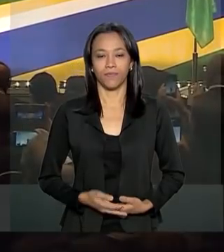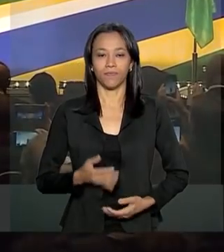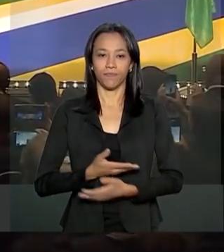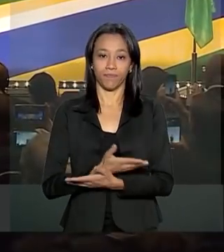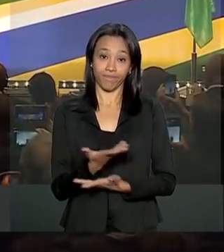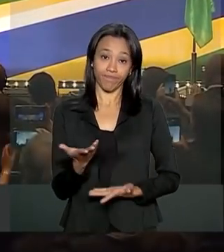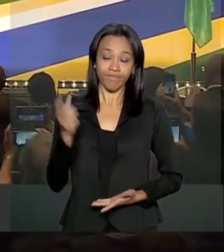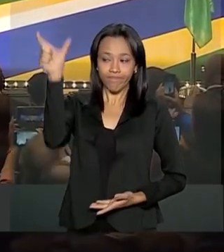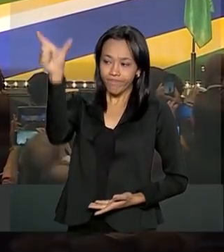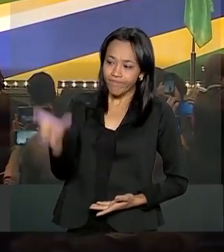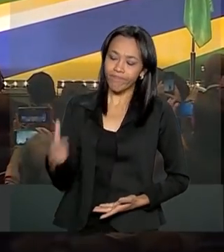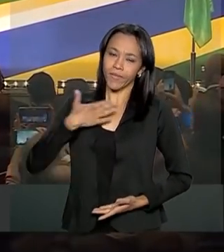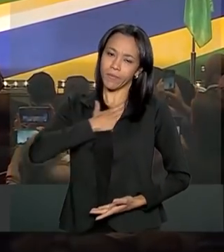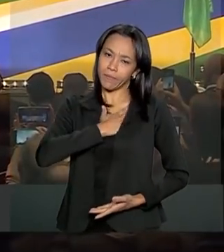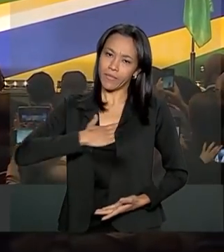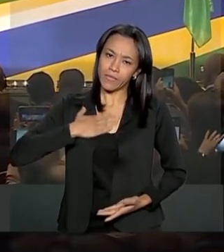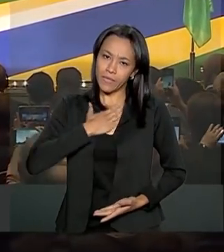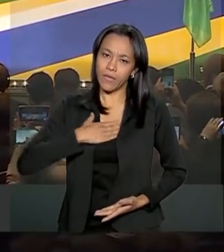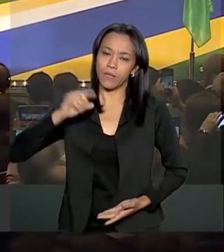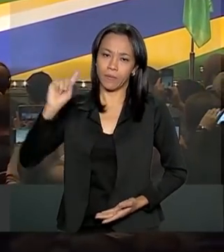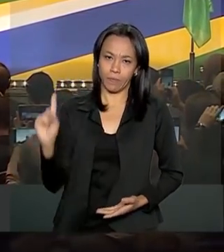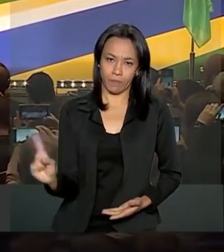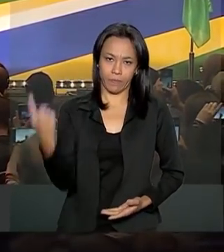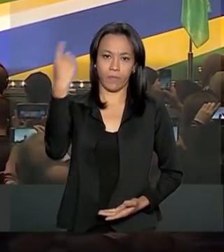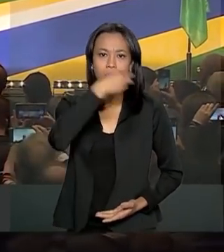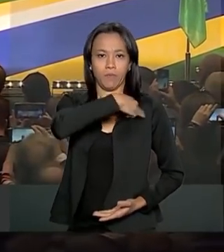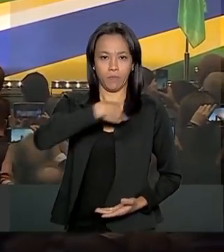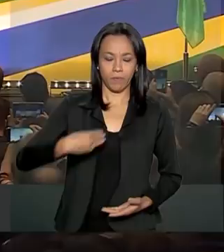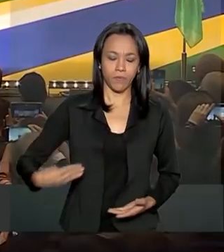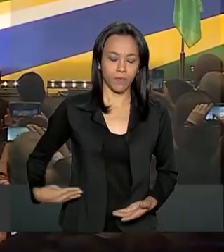Prezado senhor primeiro-ministro Benjamin Netanyahu,